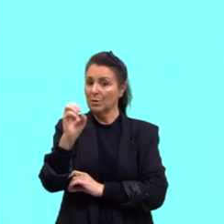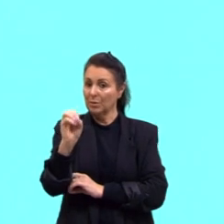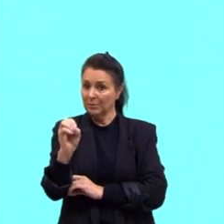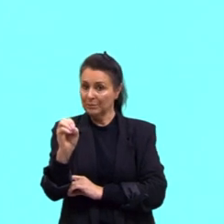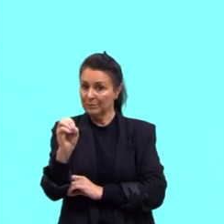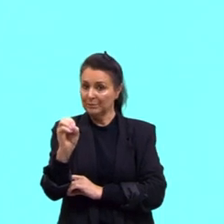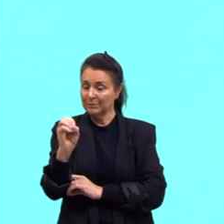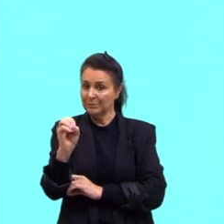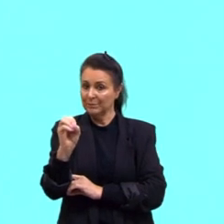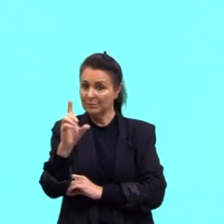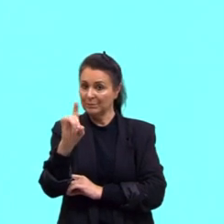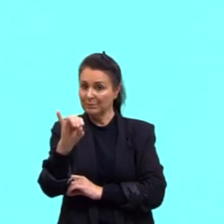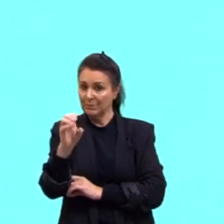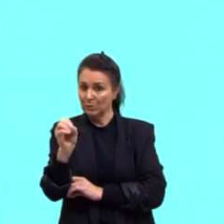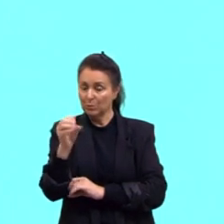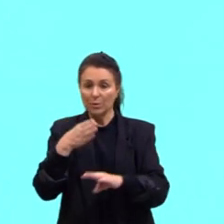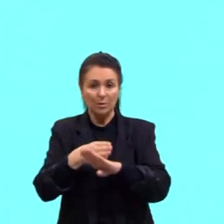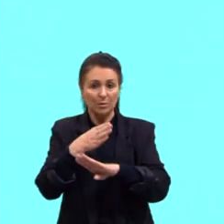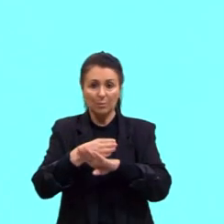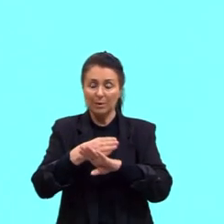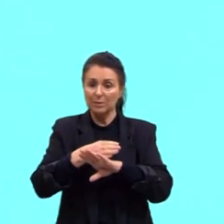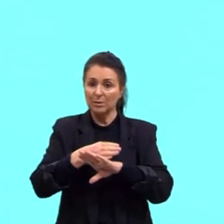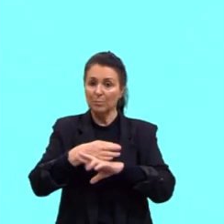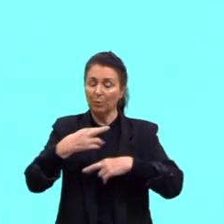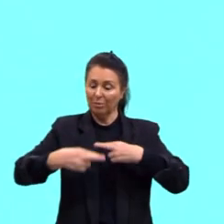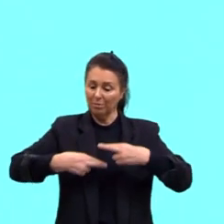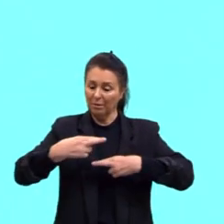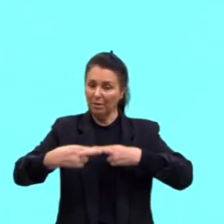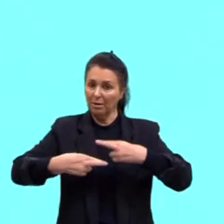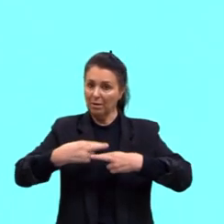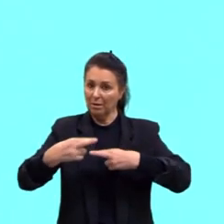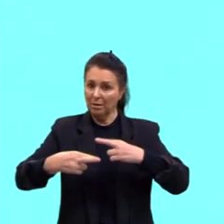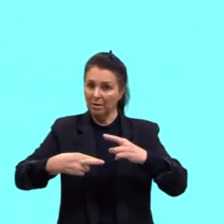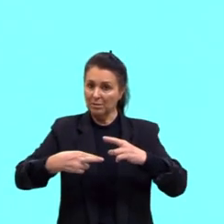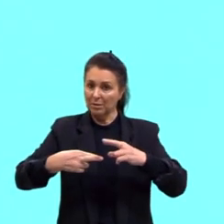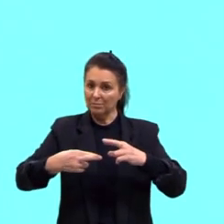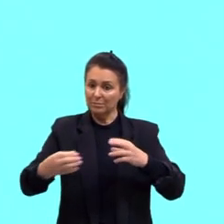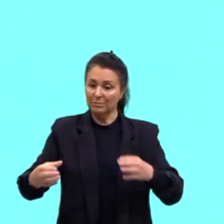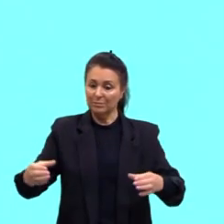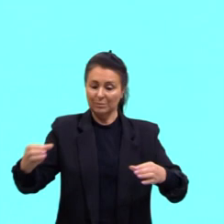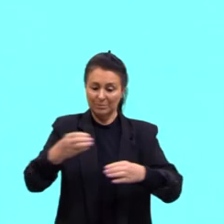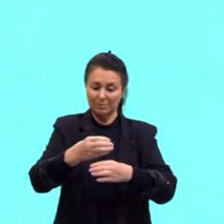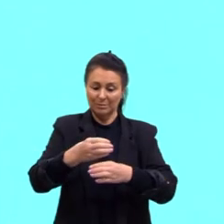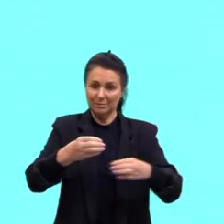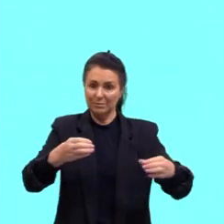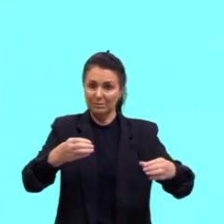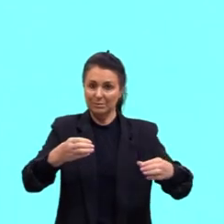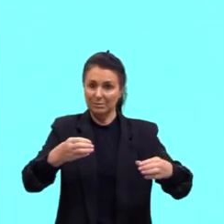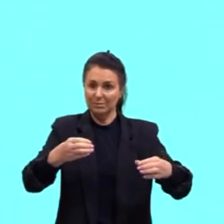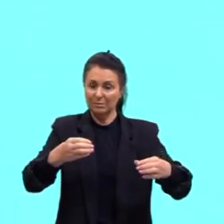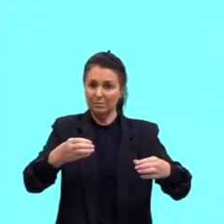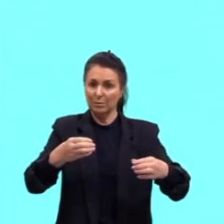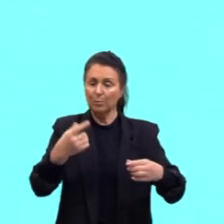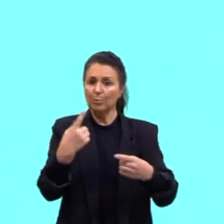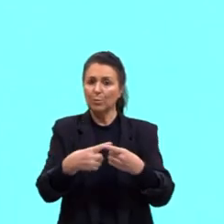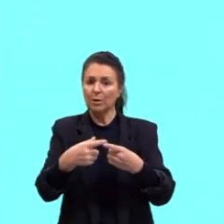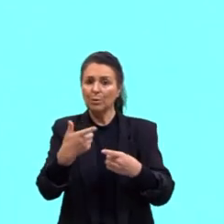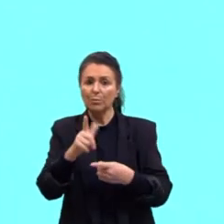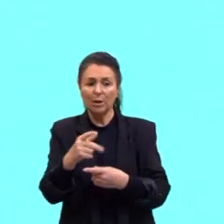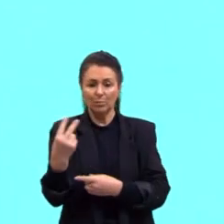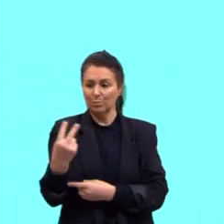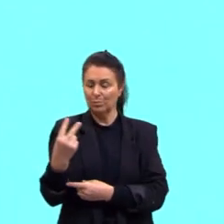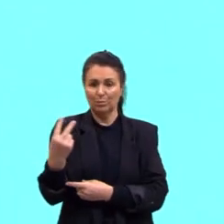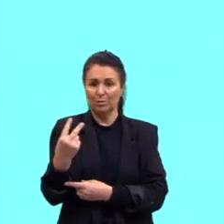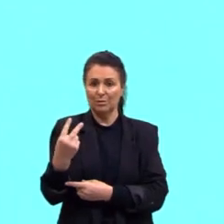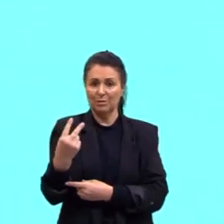participam dessa reação se eles vão participam da reação vai influenciar eu adicionar eles vão não porque não tenho só juntem o cloro